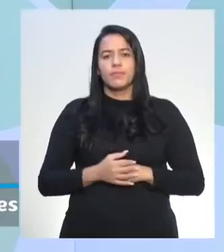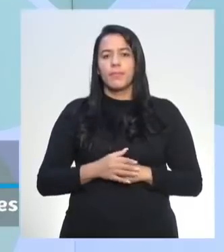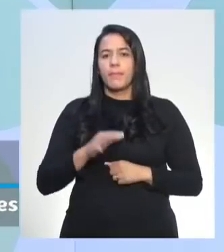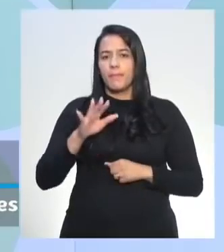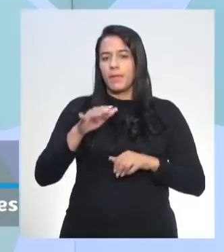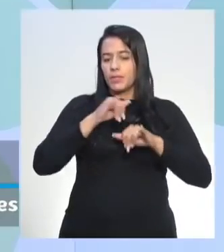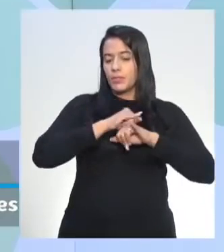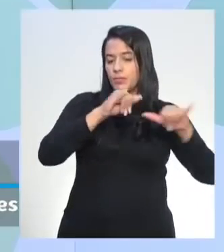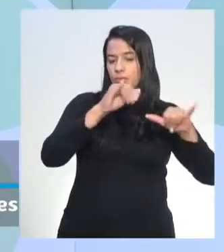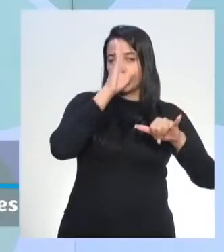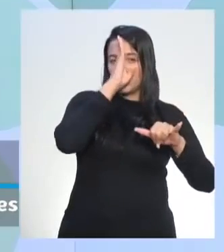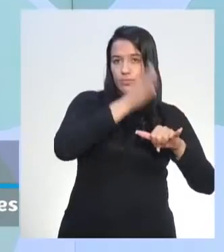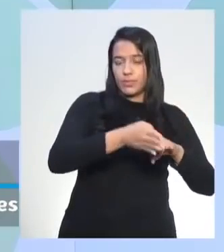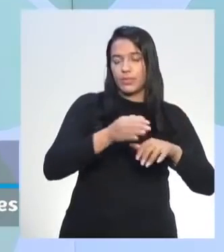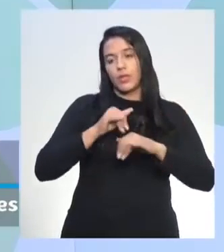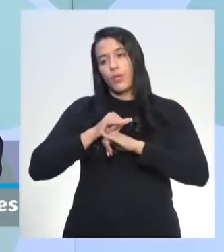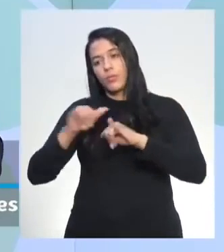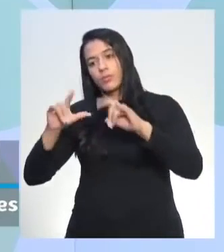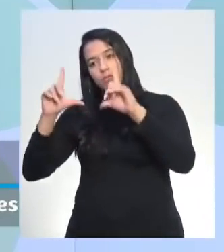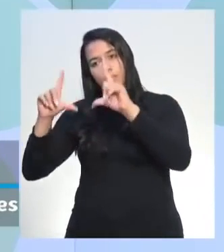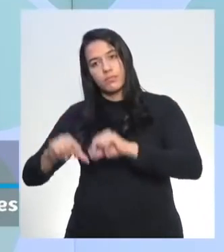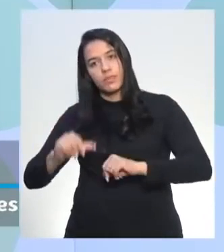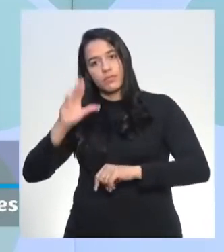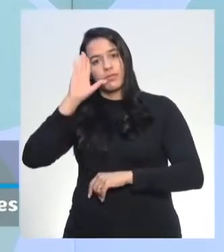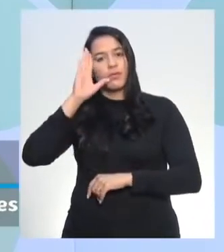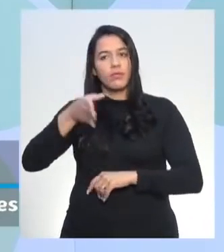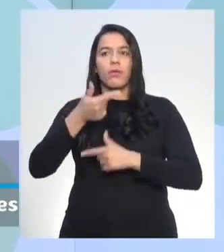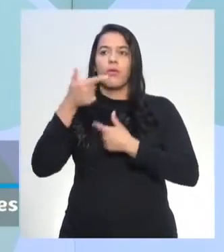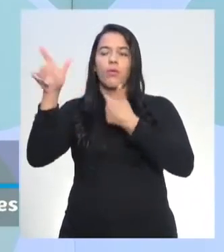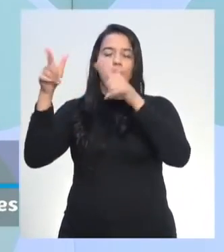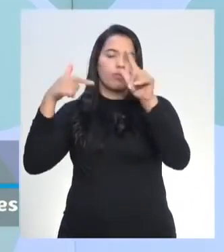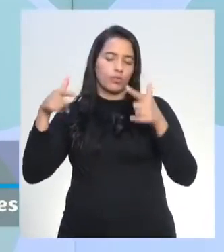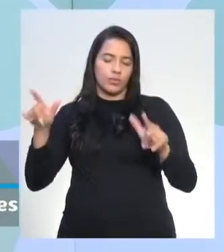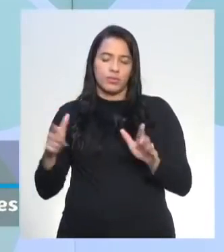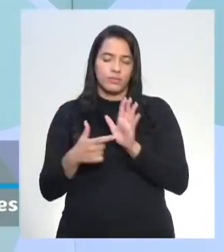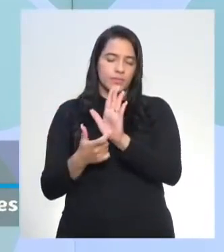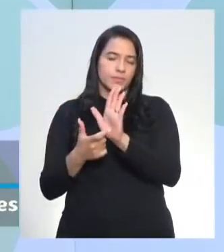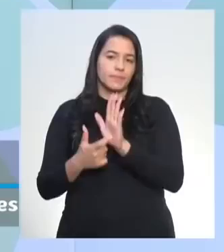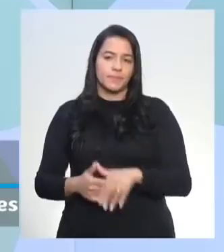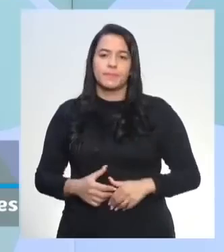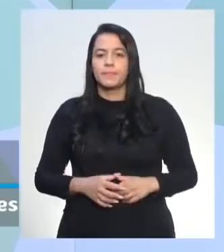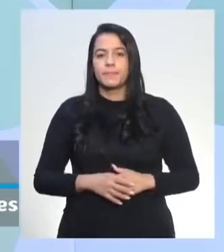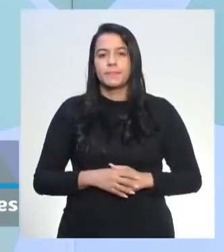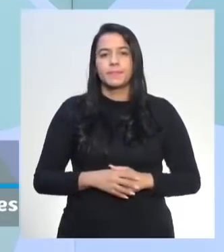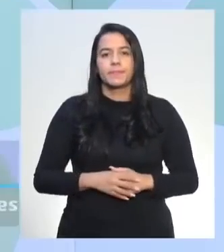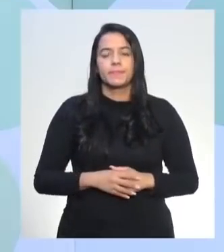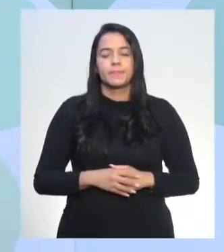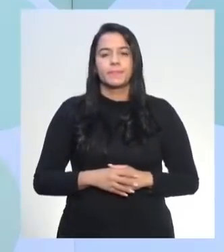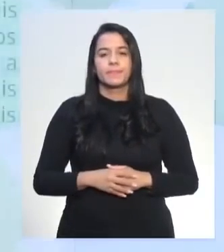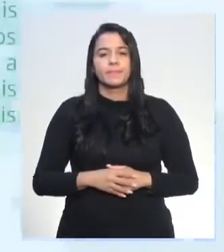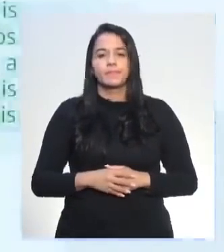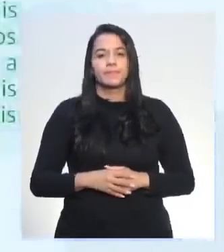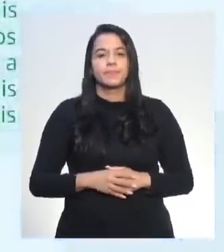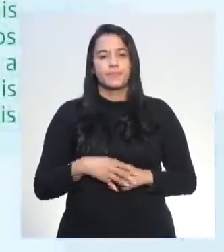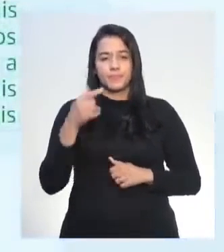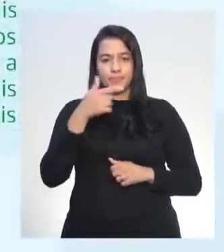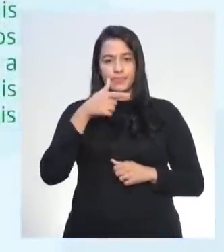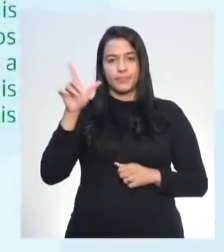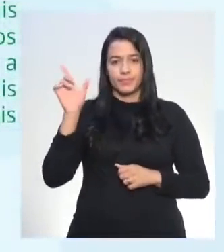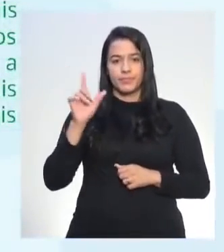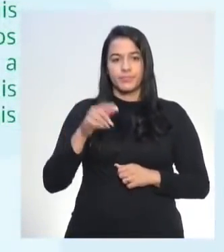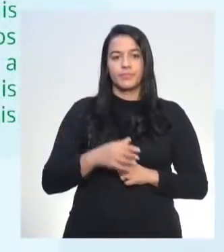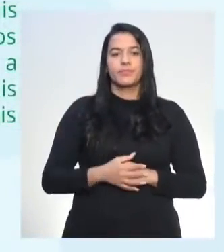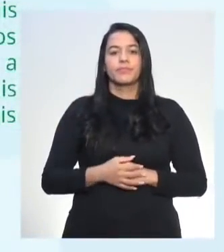uma notícia mais objetiva, a outra menos objetiva, a outra com mais referências, ok? Vamos para o próximo. Olha só,